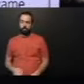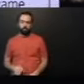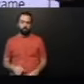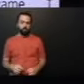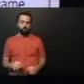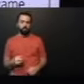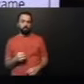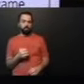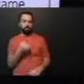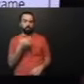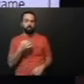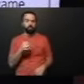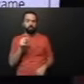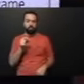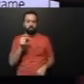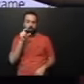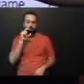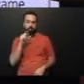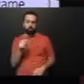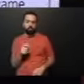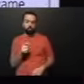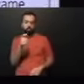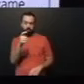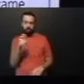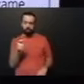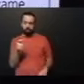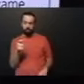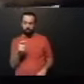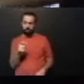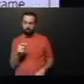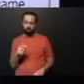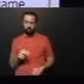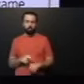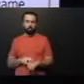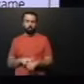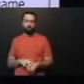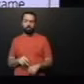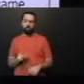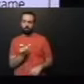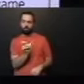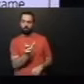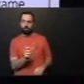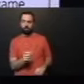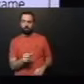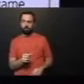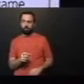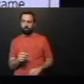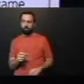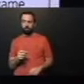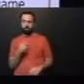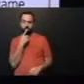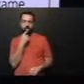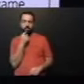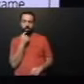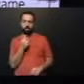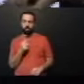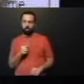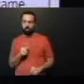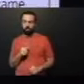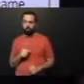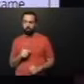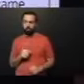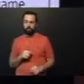Xarope, eu falo que tem o som do CH, né? Xá, xê, xi, de verde. Boxe, de vermelho, som de